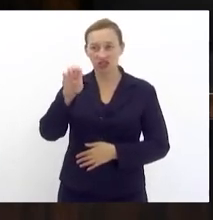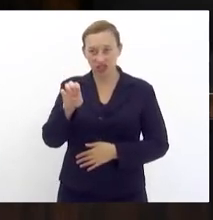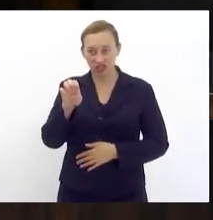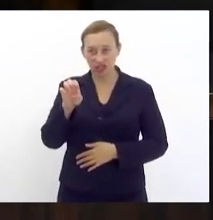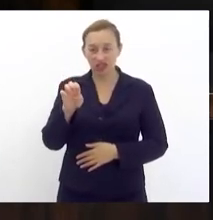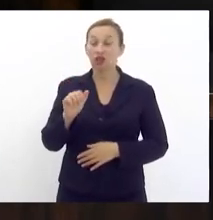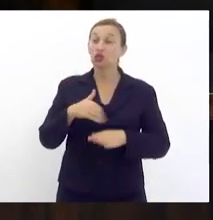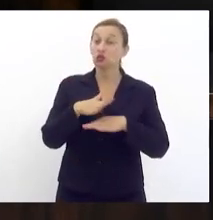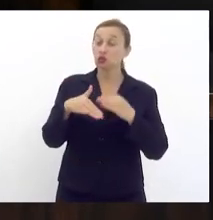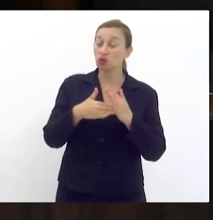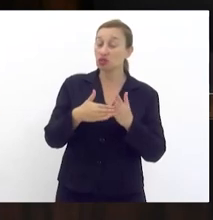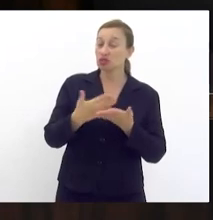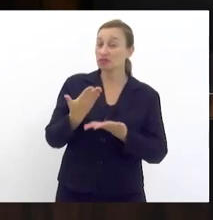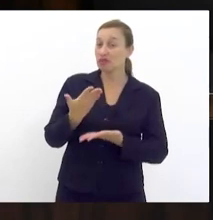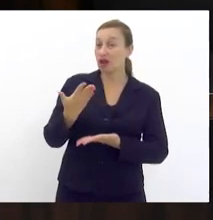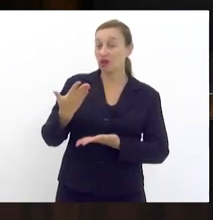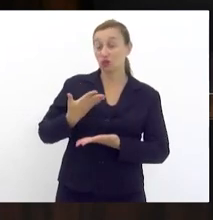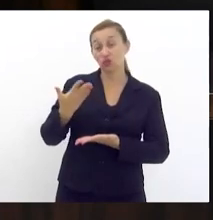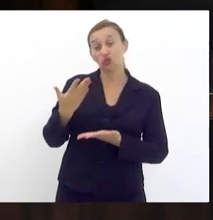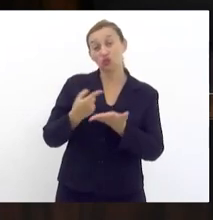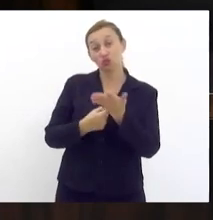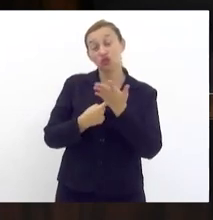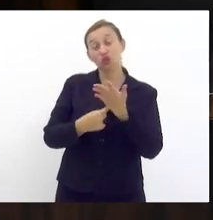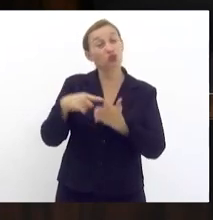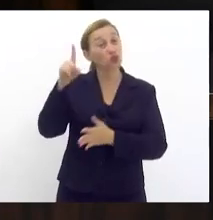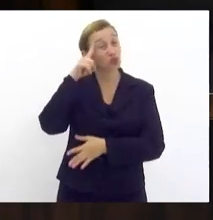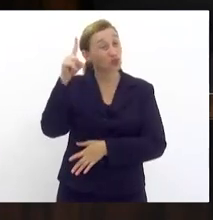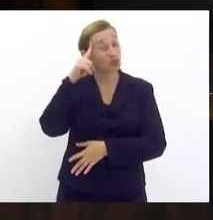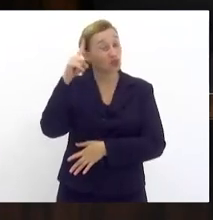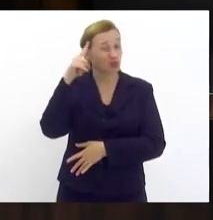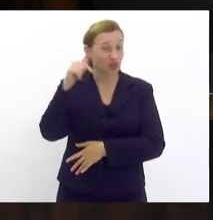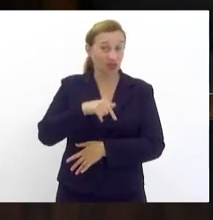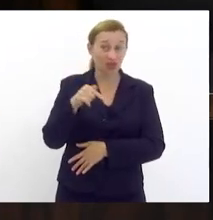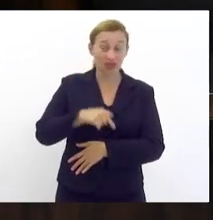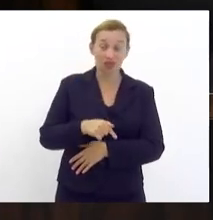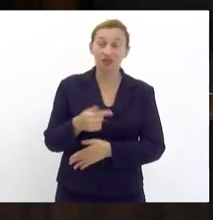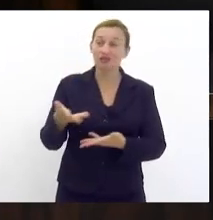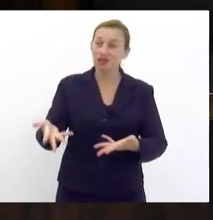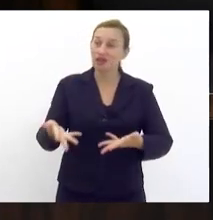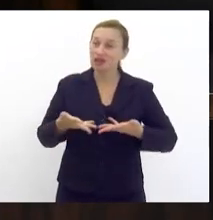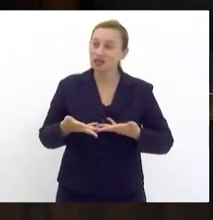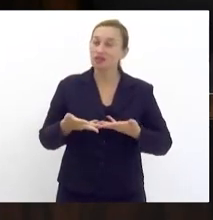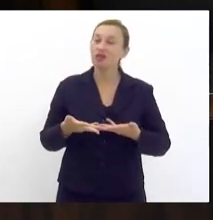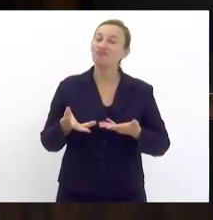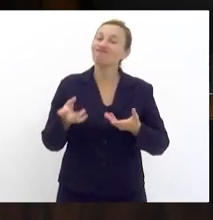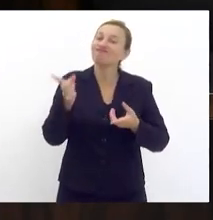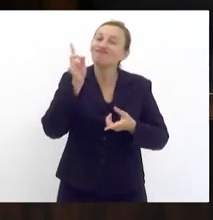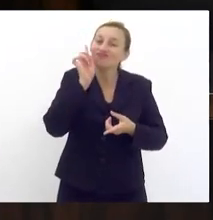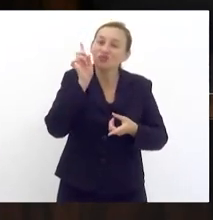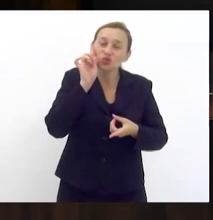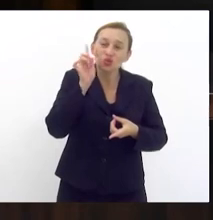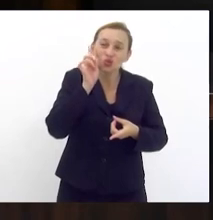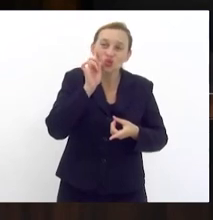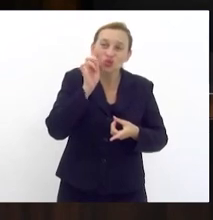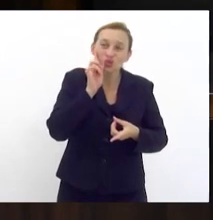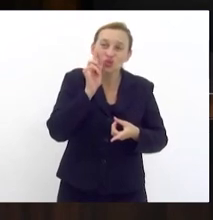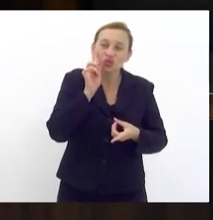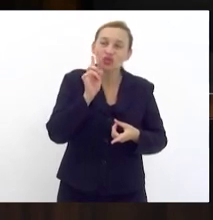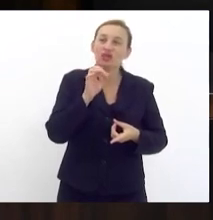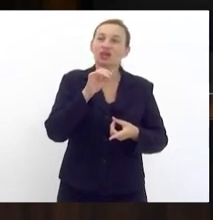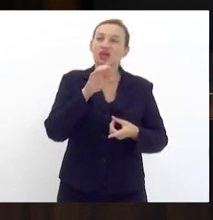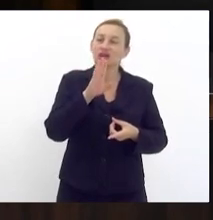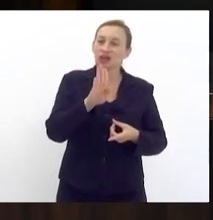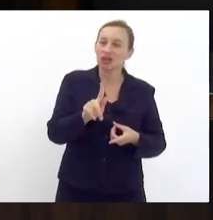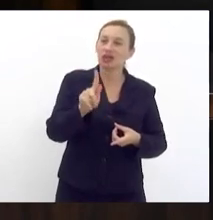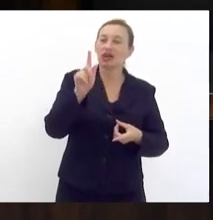que me ajudam todos os dias aqui, a gente a receber cada dia, a gente recebe nossos gabinetes,